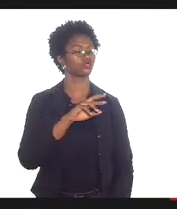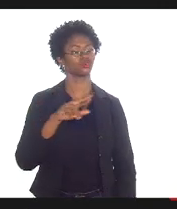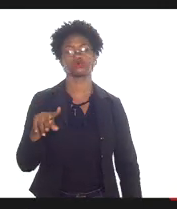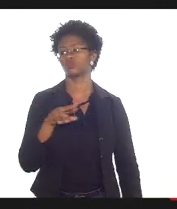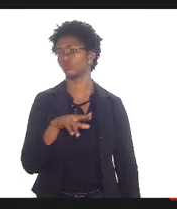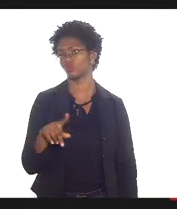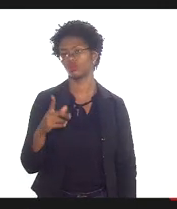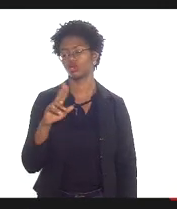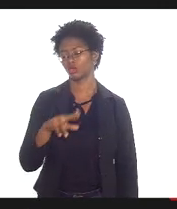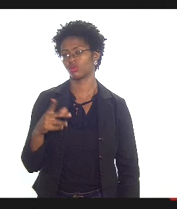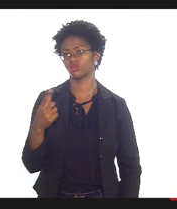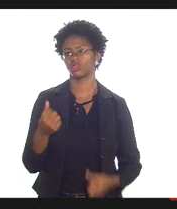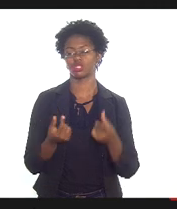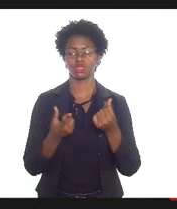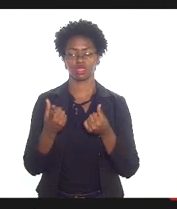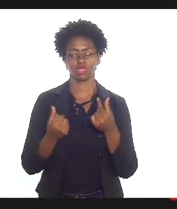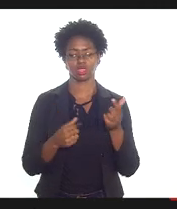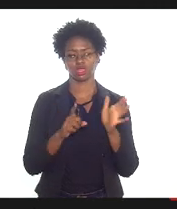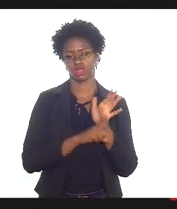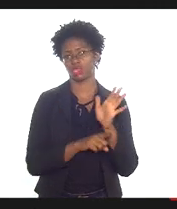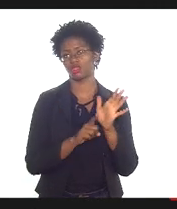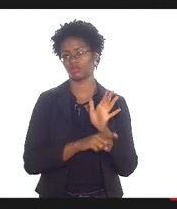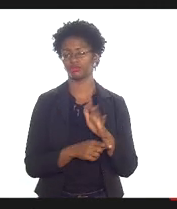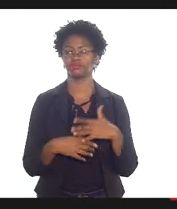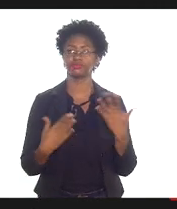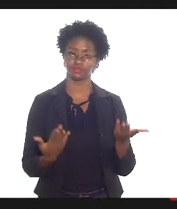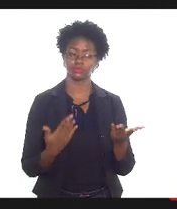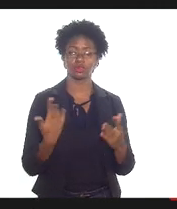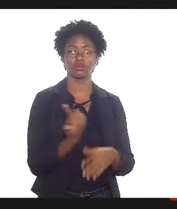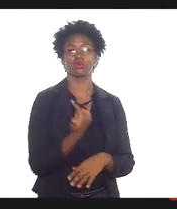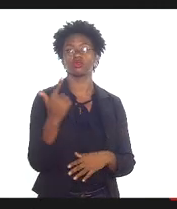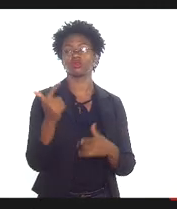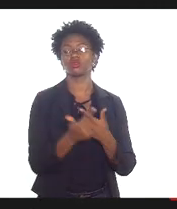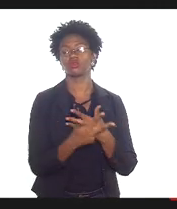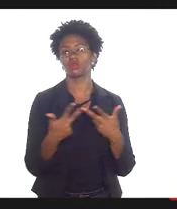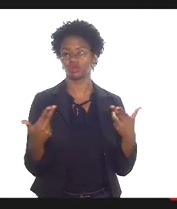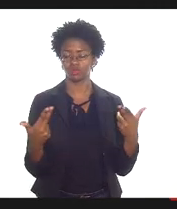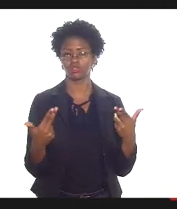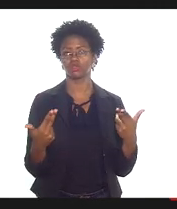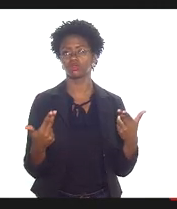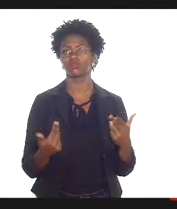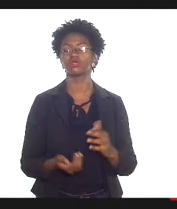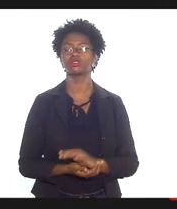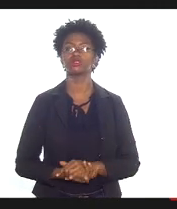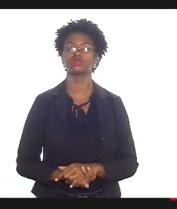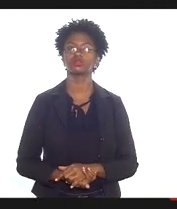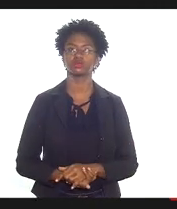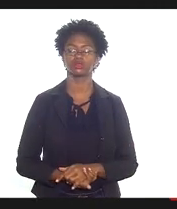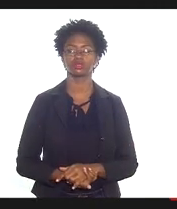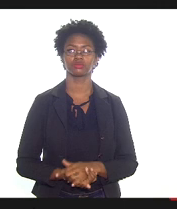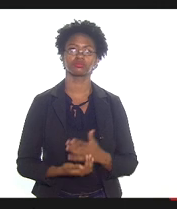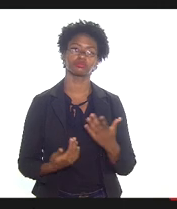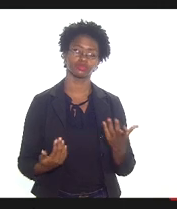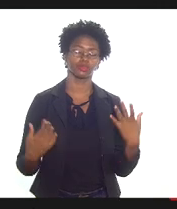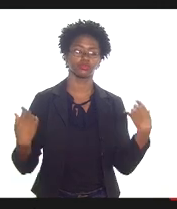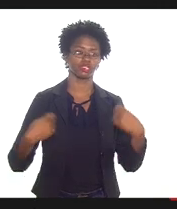não é despesa deduzida. Uma outra coisa que ficou